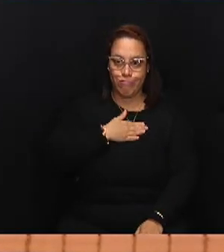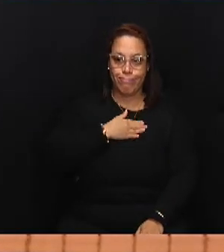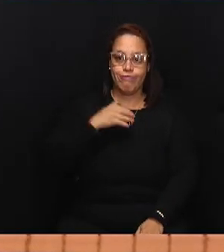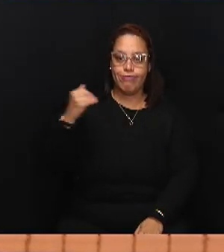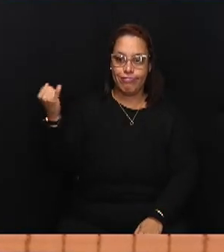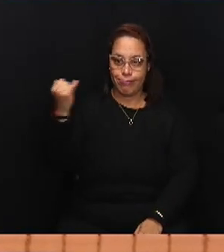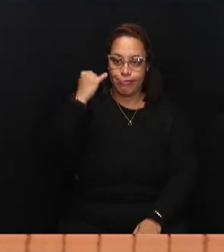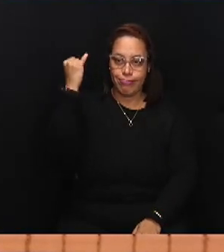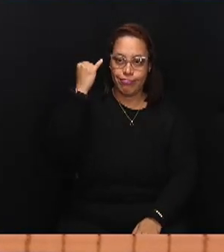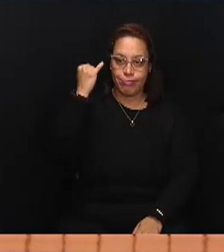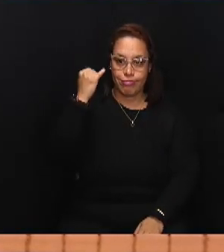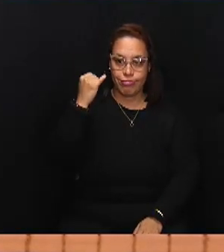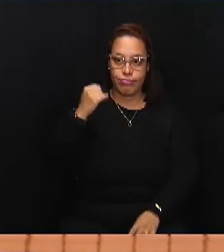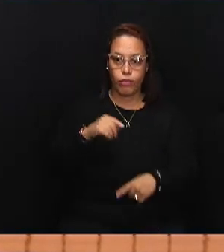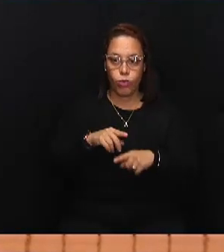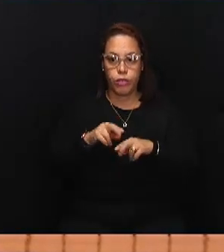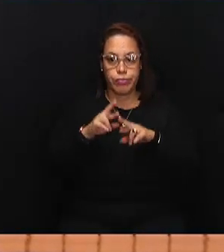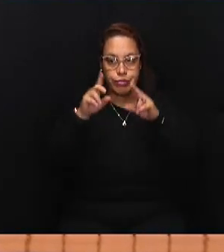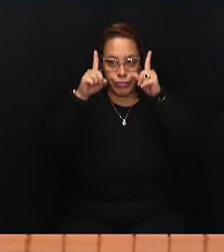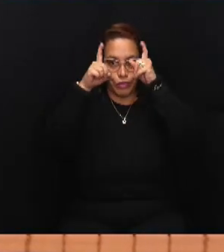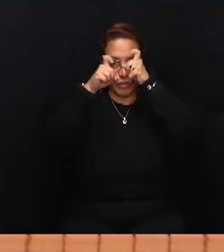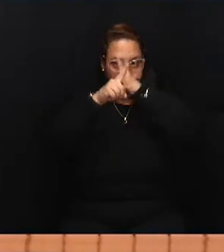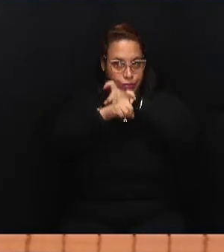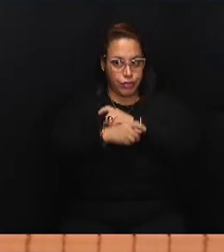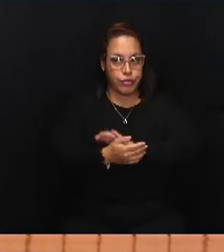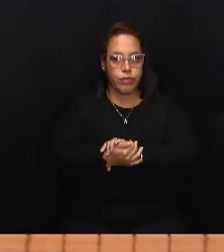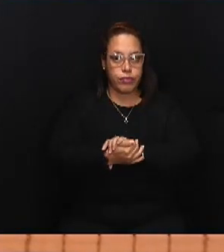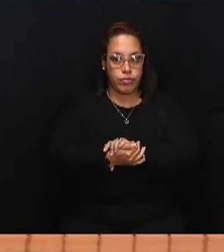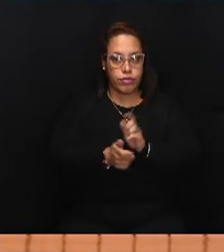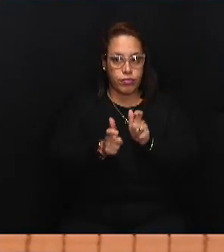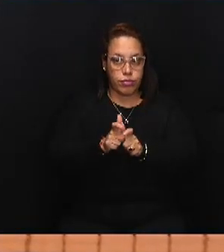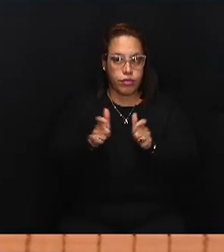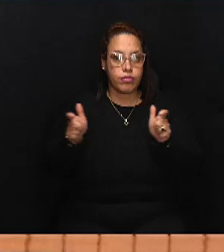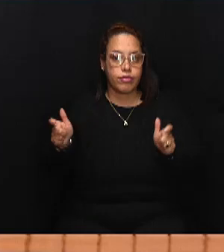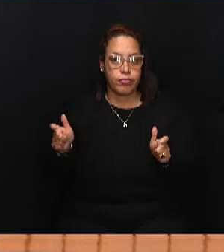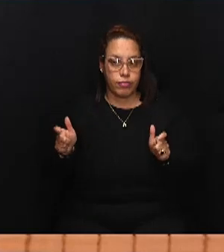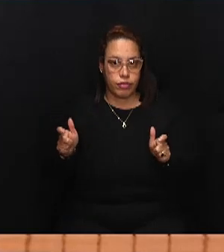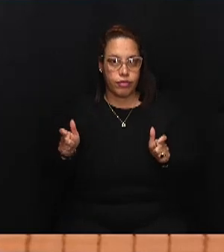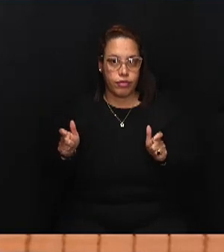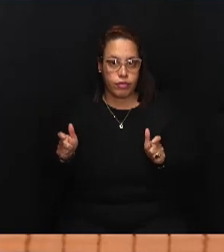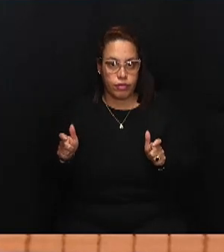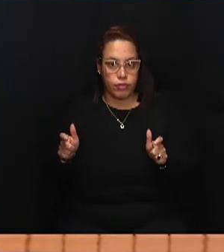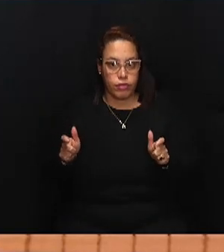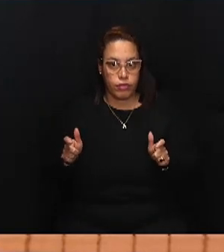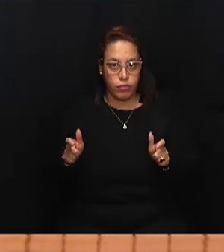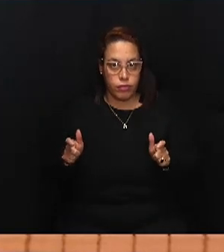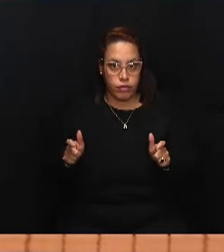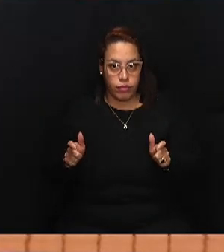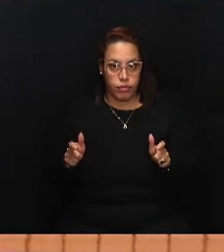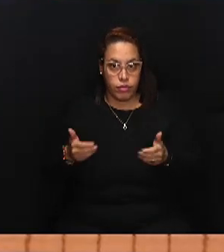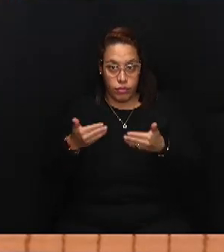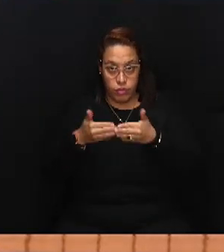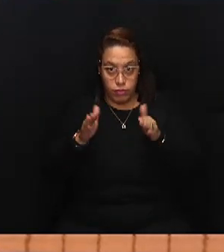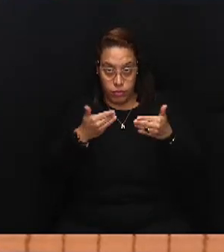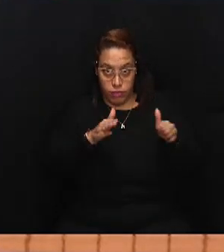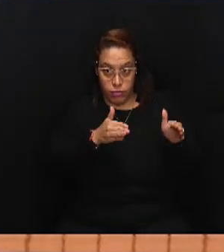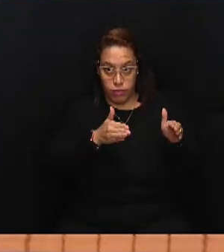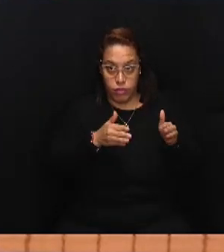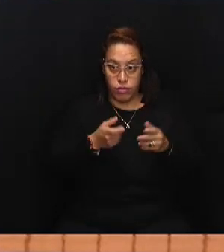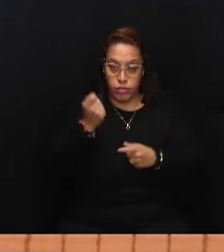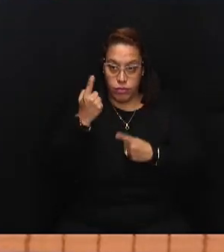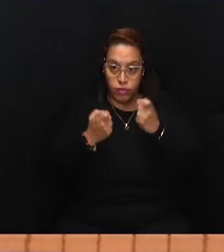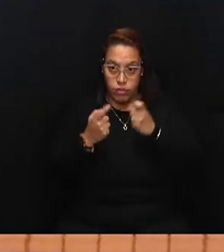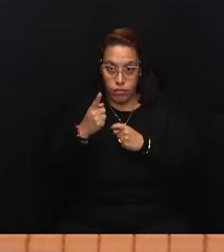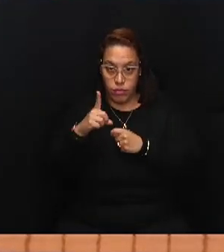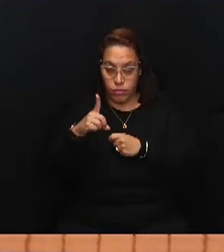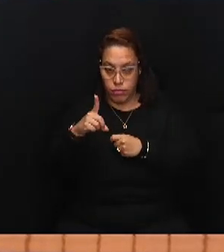né? Mas a gente vê que as dificuldades também são grandes até para isso, né? Então, está aberto. Eu gostaria, Diego, que você falasse mais alguma coisa.